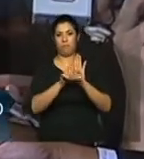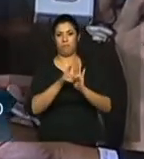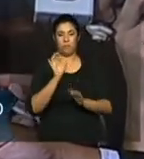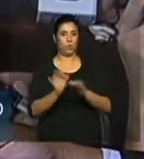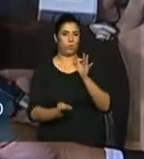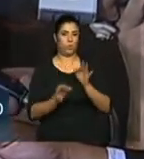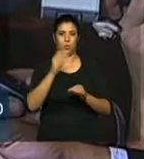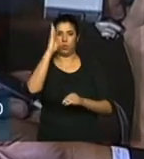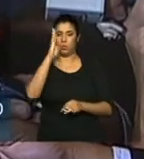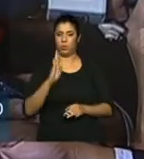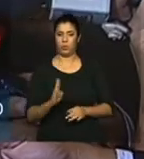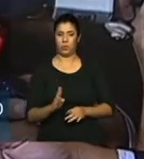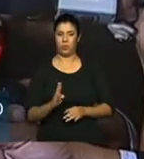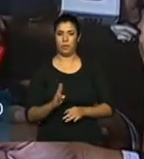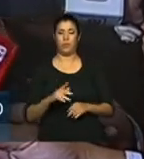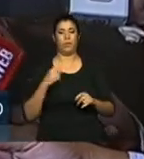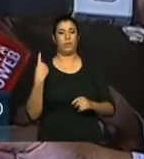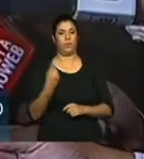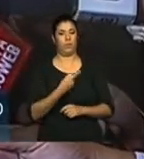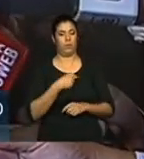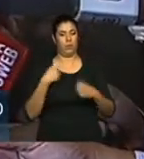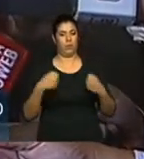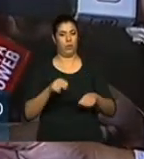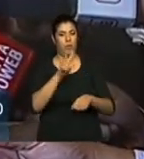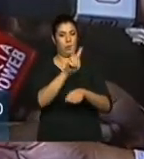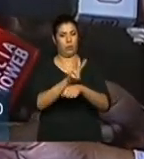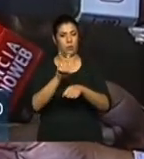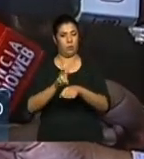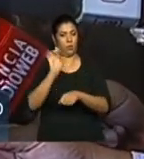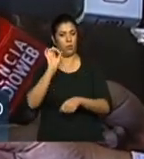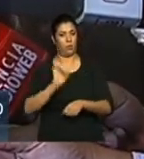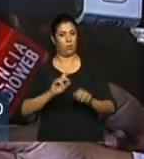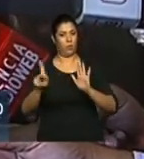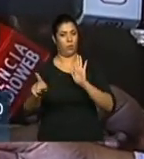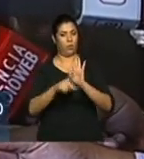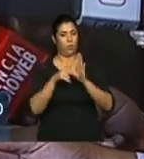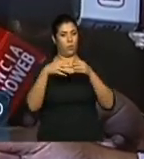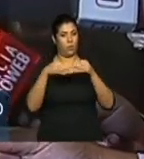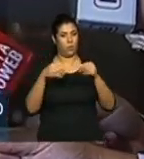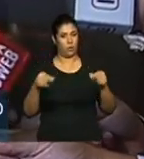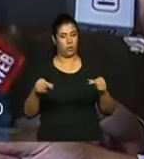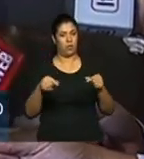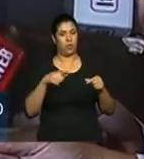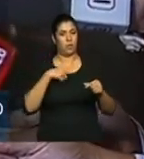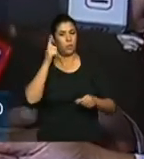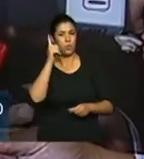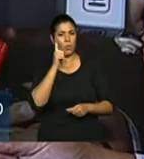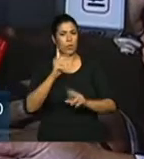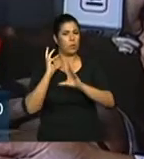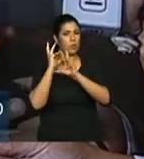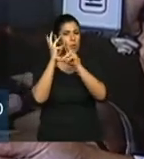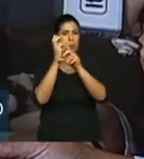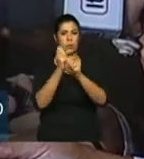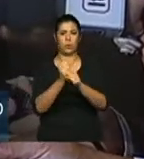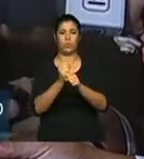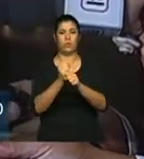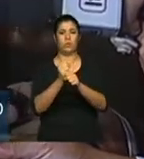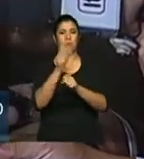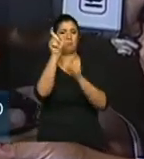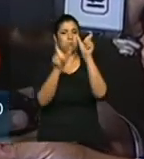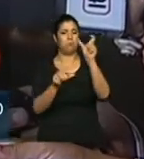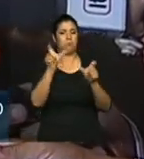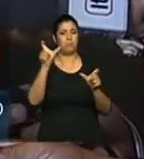brasileiro. Nós defendemos o direito de propriedade como sendo uma conquista histórica, civilizatória.